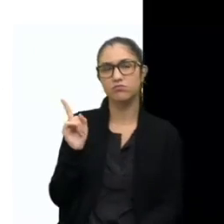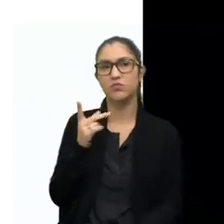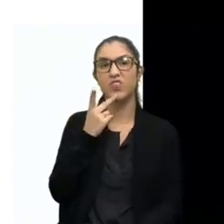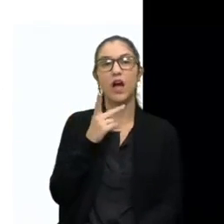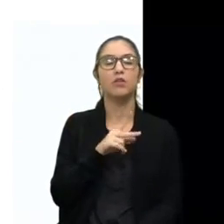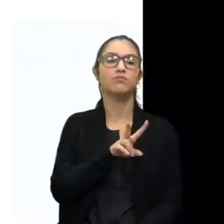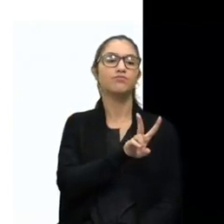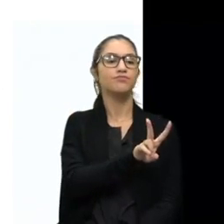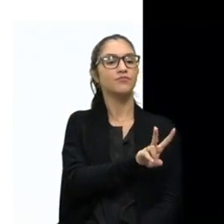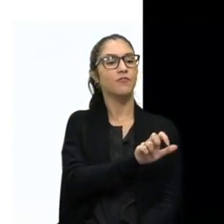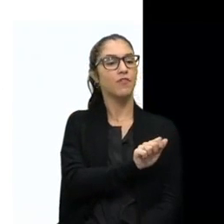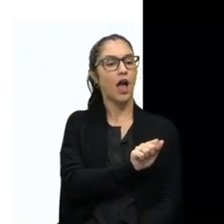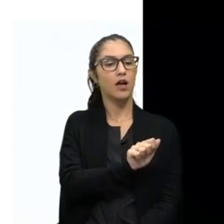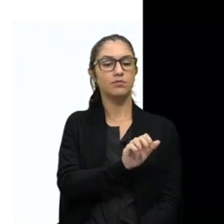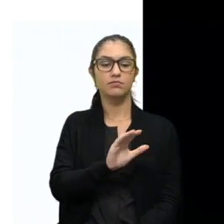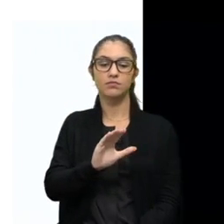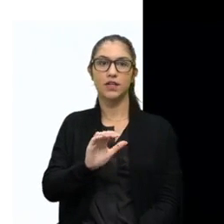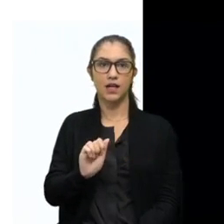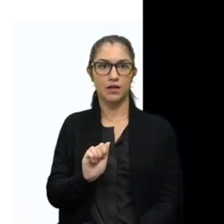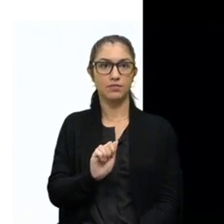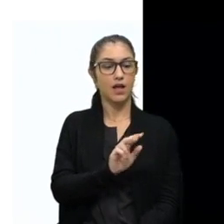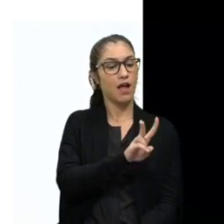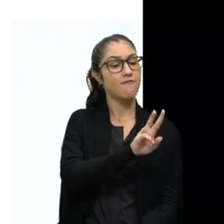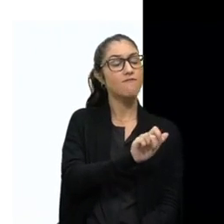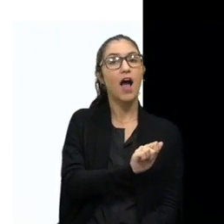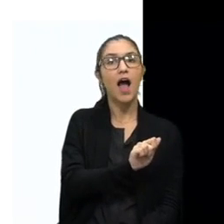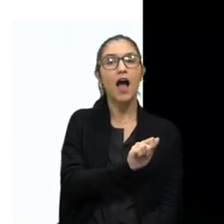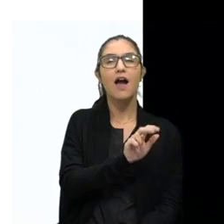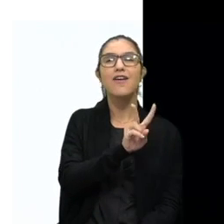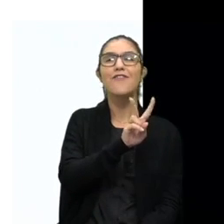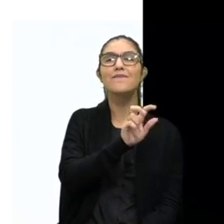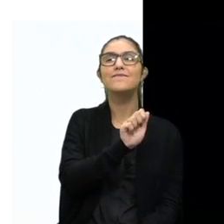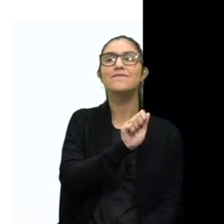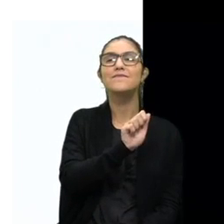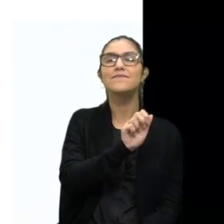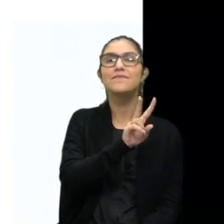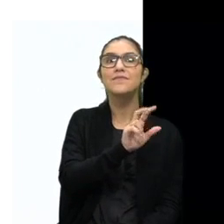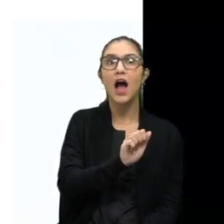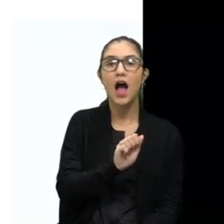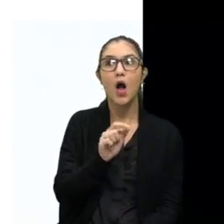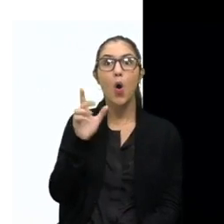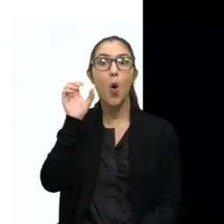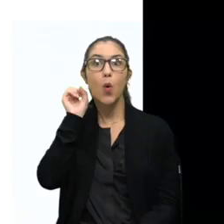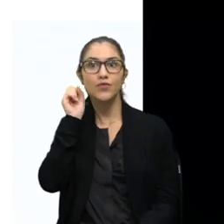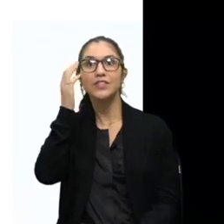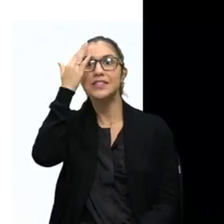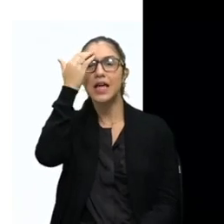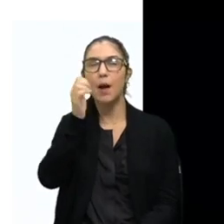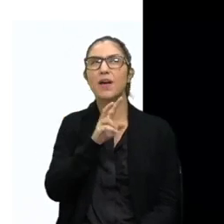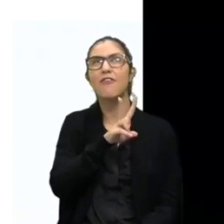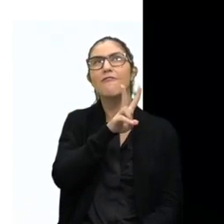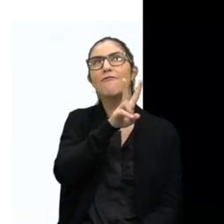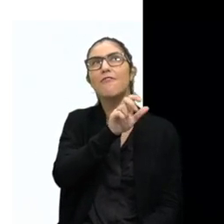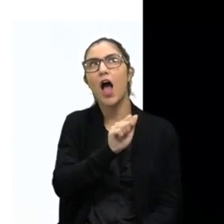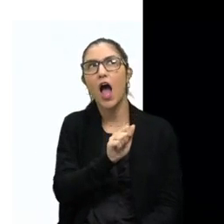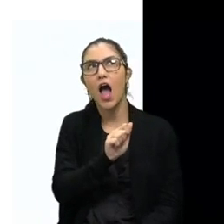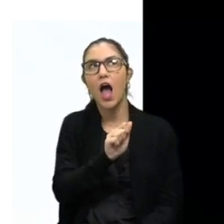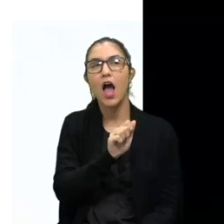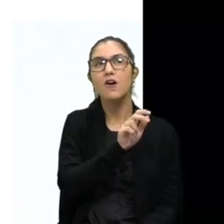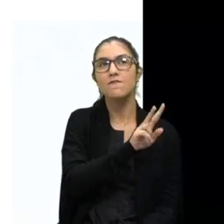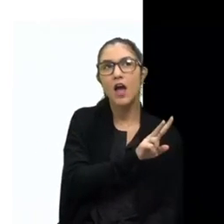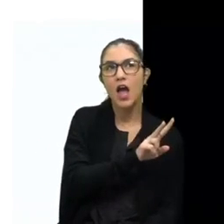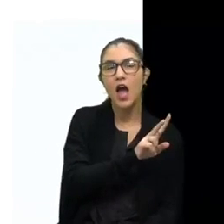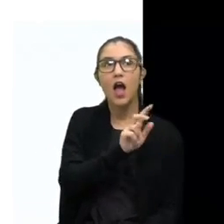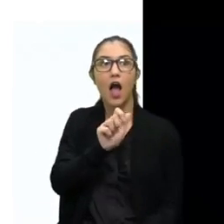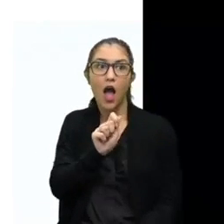falo vaca, vá. O que faz o vá? E o aluno ouvinte vai saber. Ah, é o V com